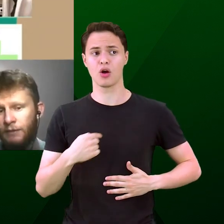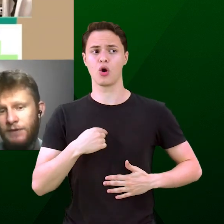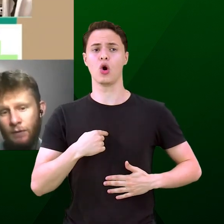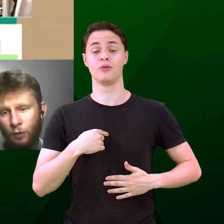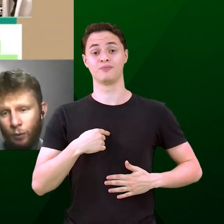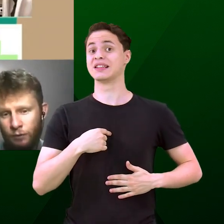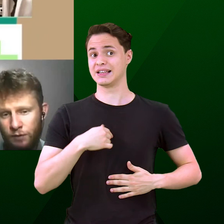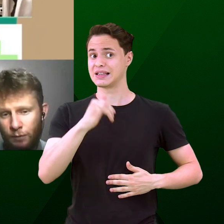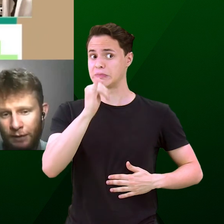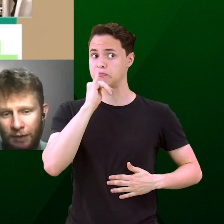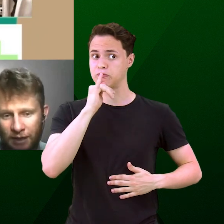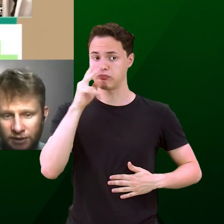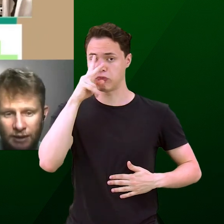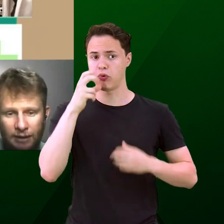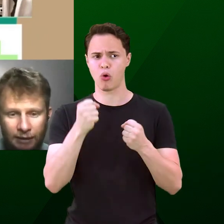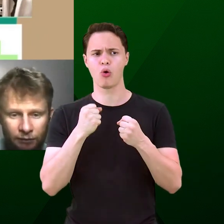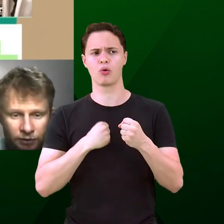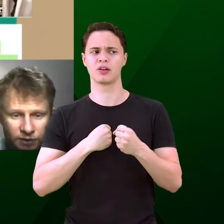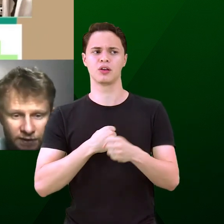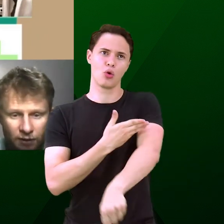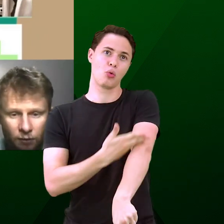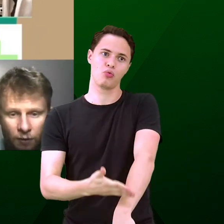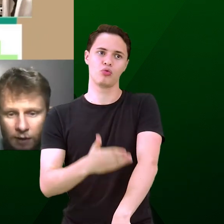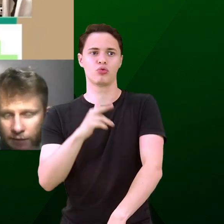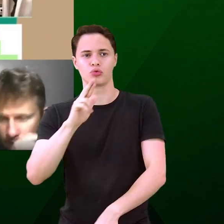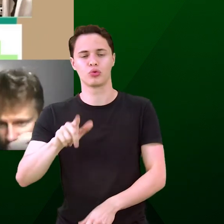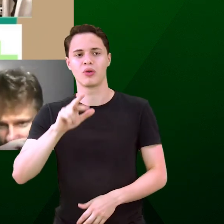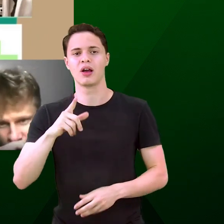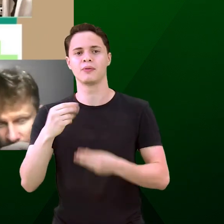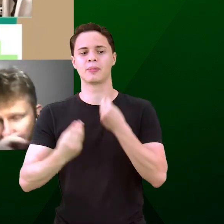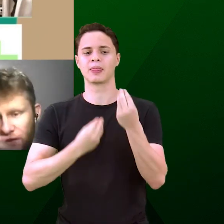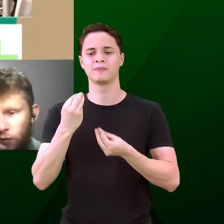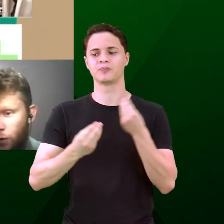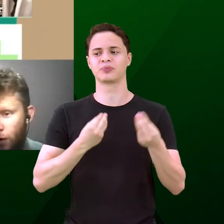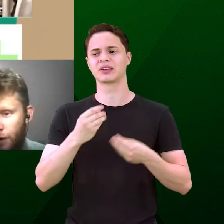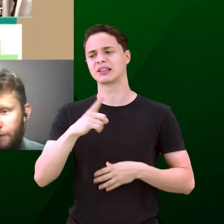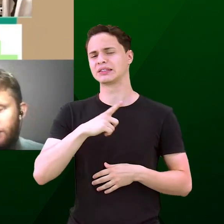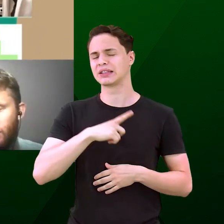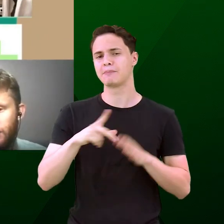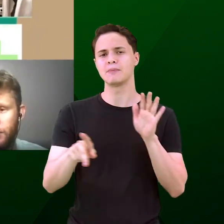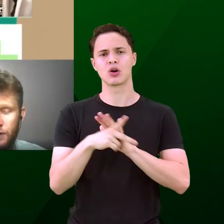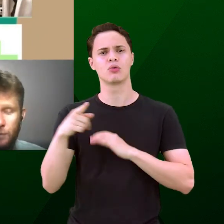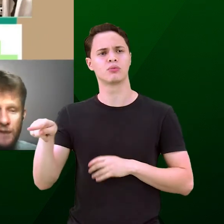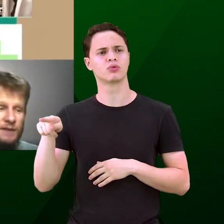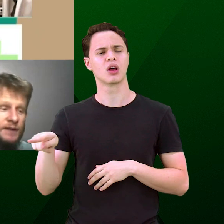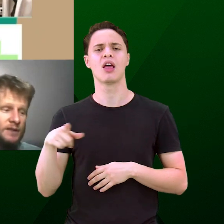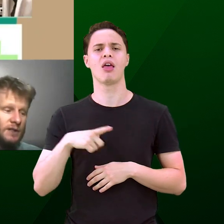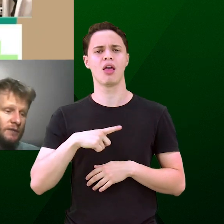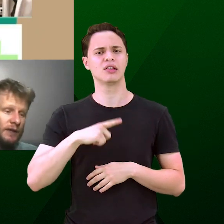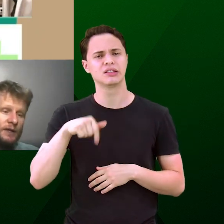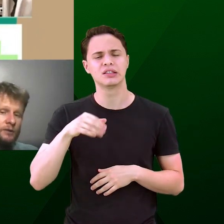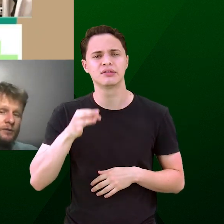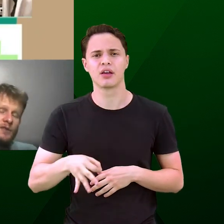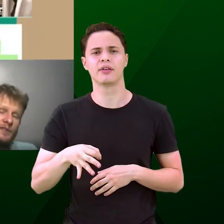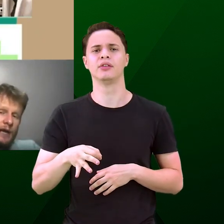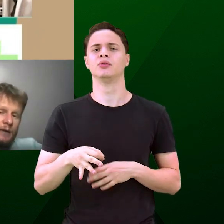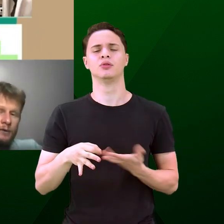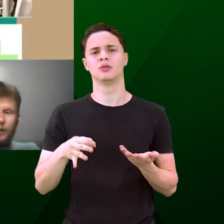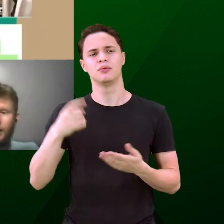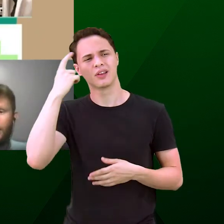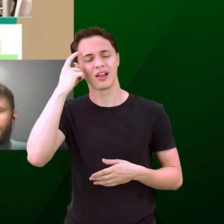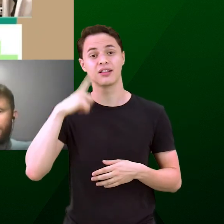antes, o que você vai comer depois. O que é igual para todo mundo é a hidratação, tá? Tomar água,